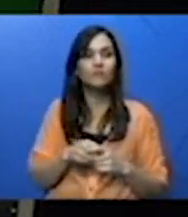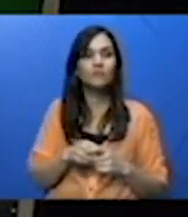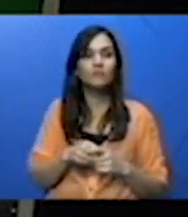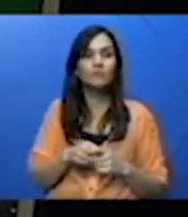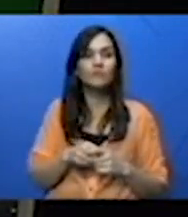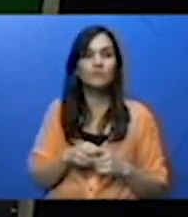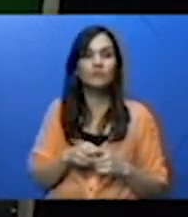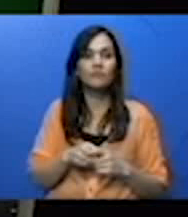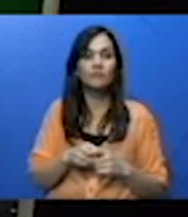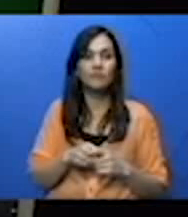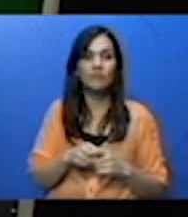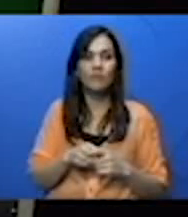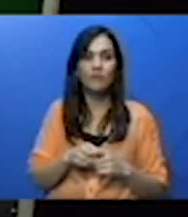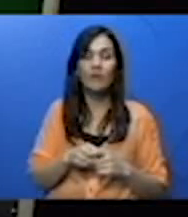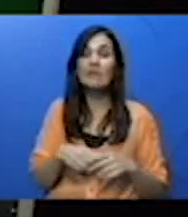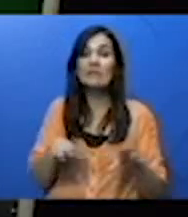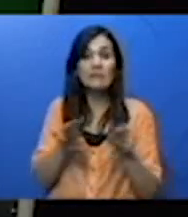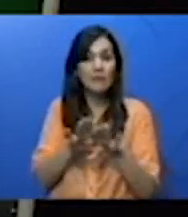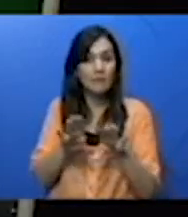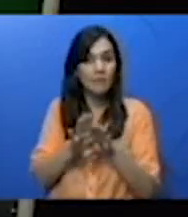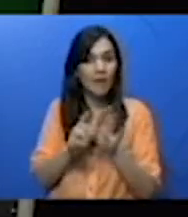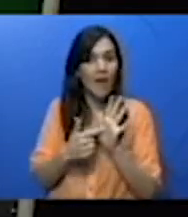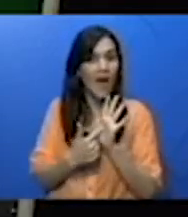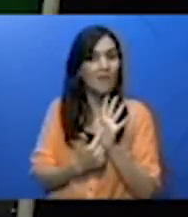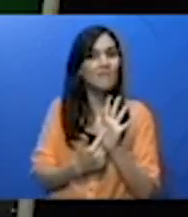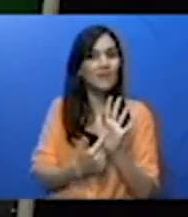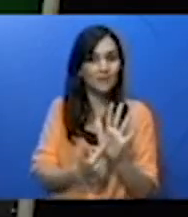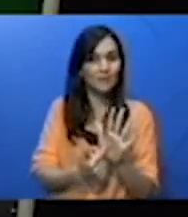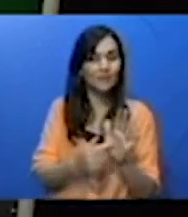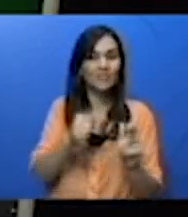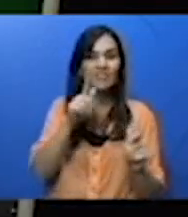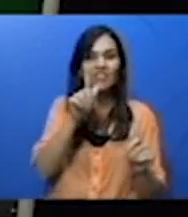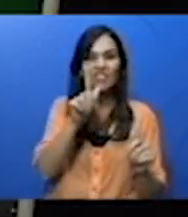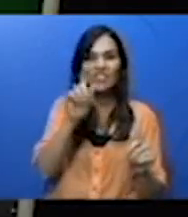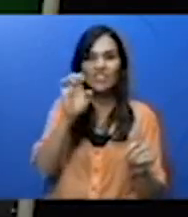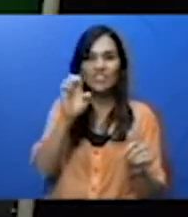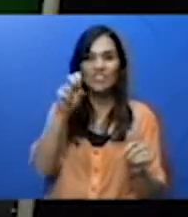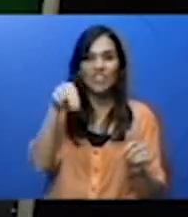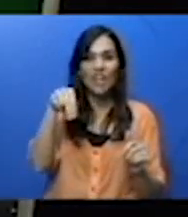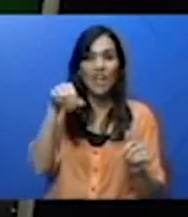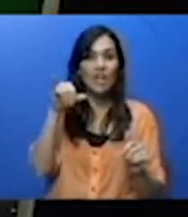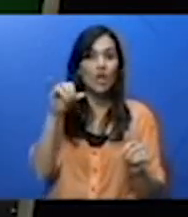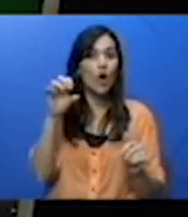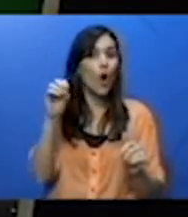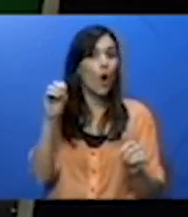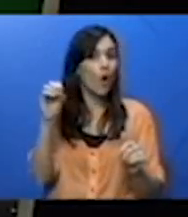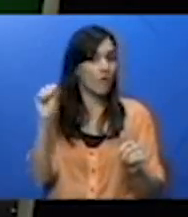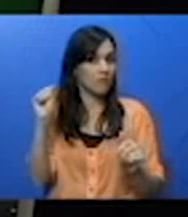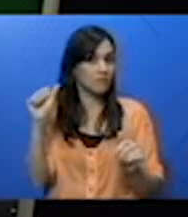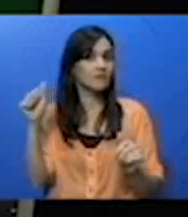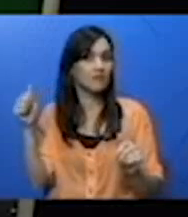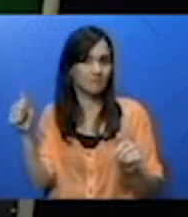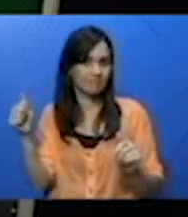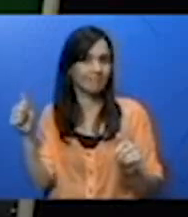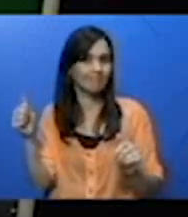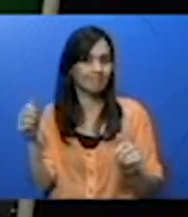aqui cabeçuda. Mas também apareceu que a bola é geniosa, tem um gênio